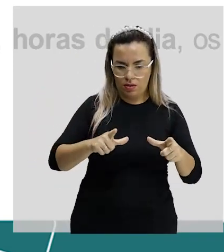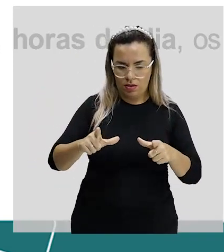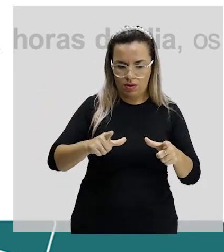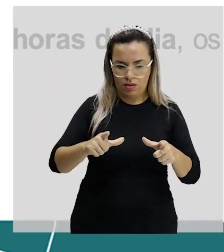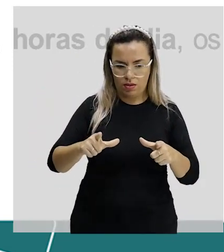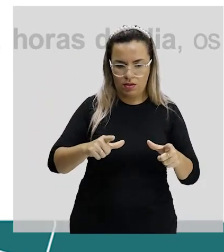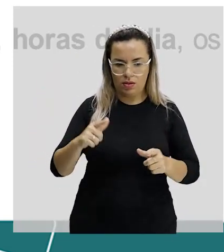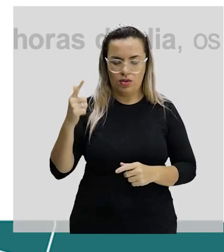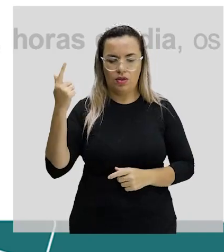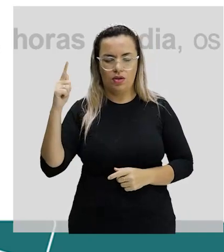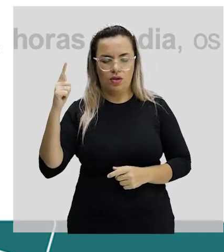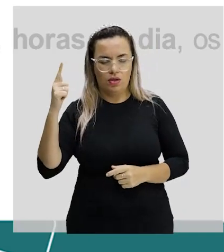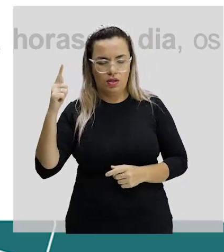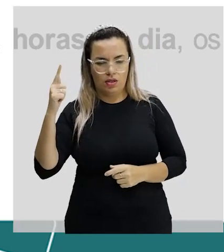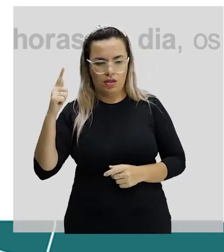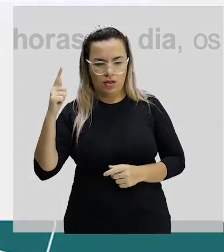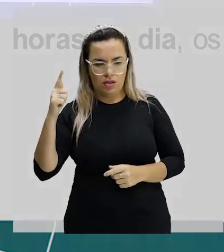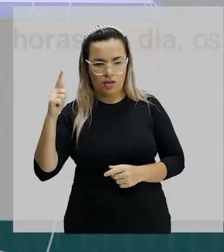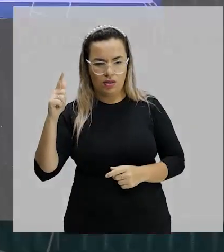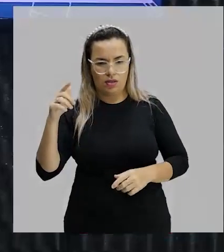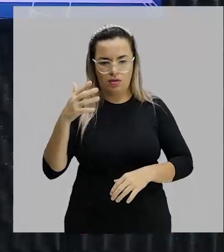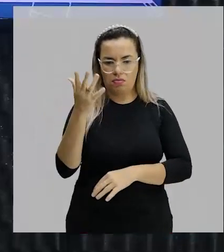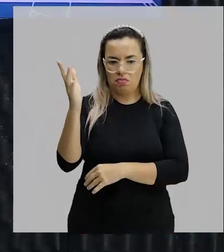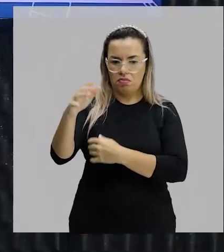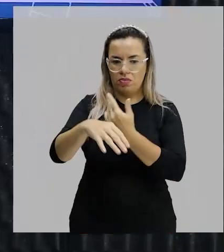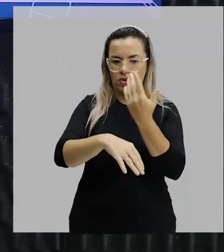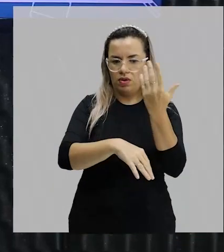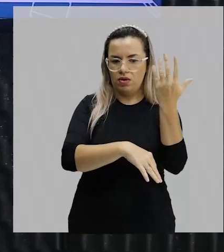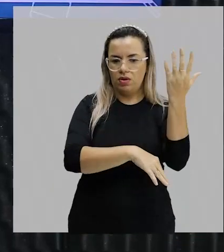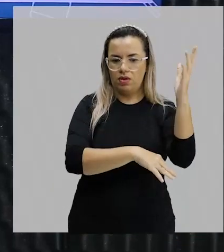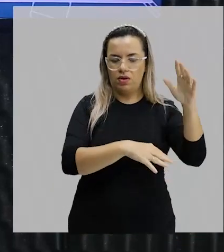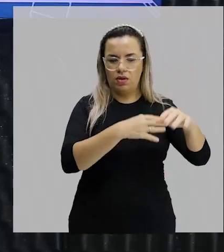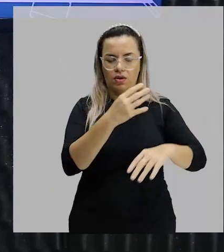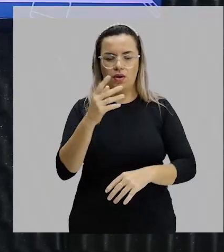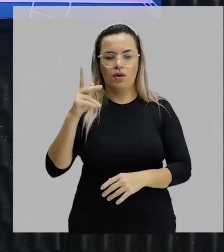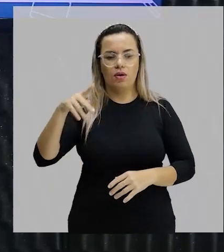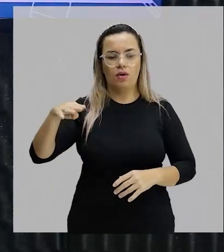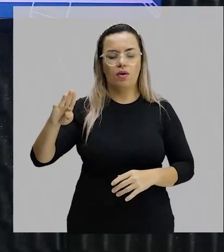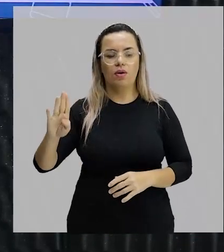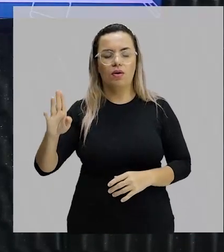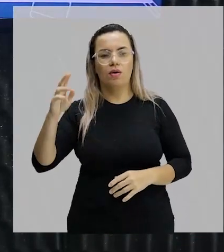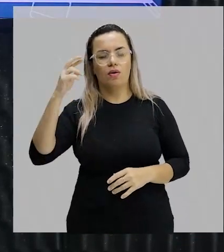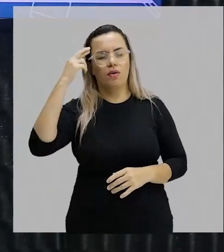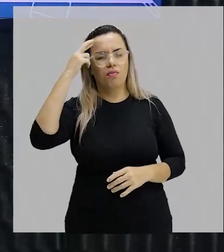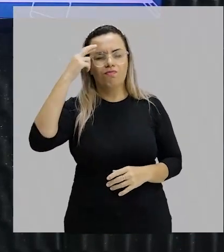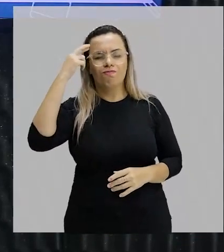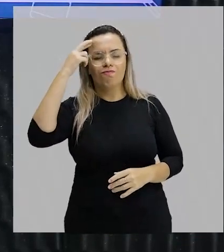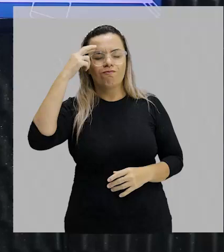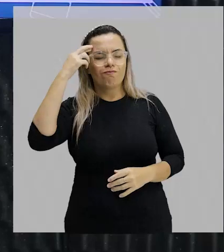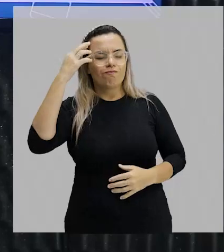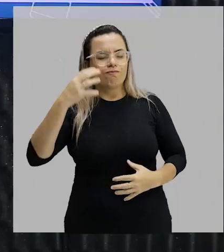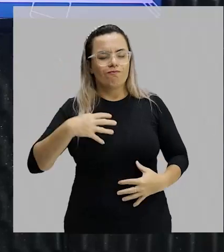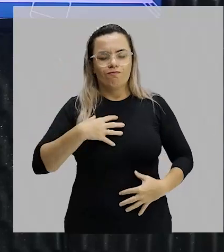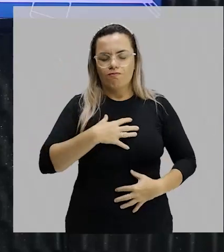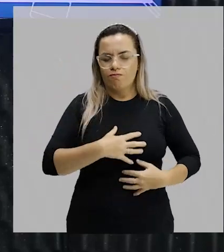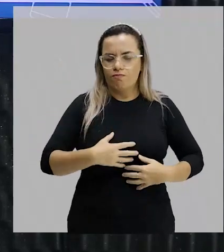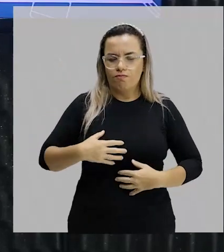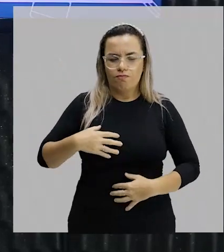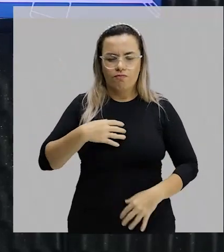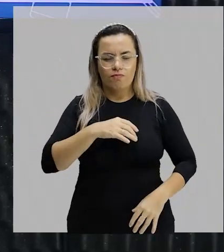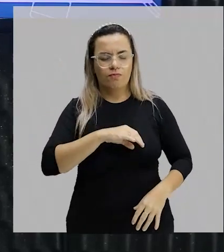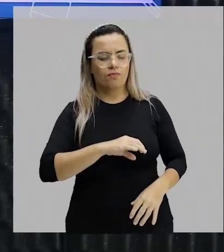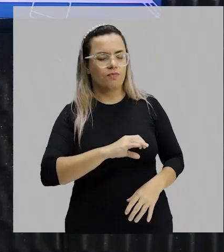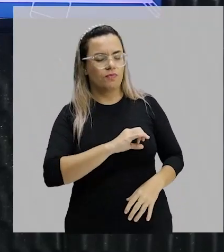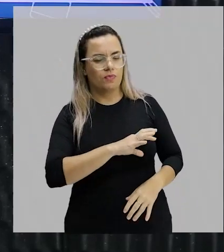interior, né, uma paisagem, um local público, ou então um cenário onde você vai refletir sobre as suas angústias, frustrações, medos, alegrias,